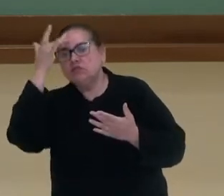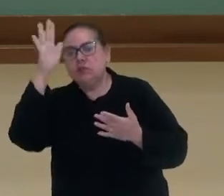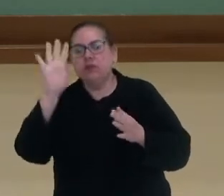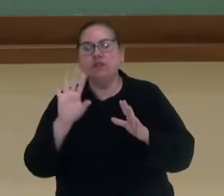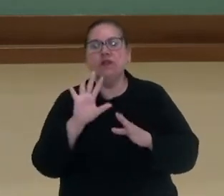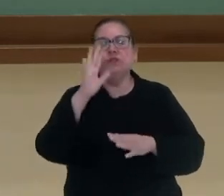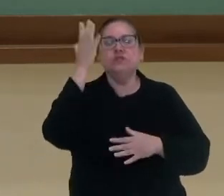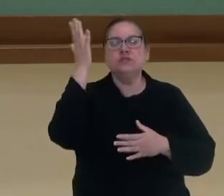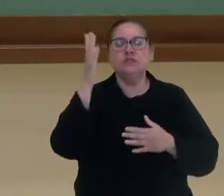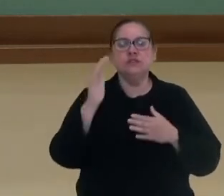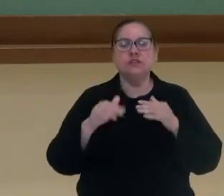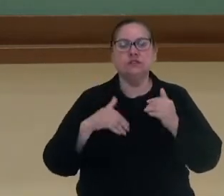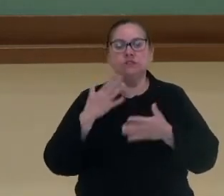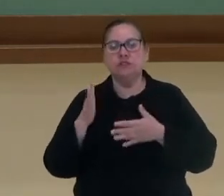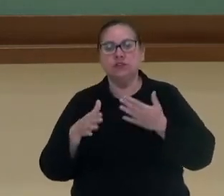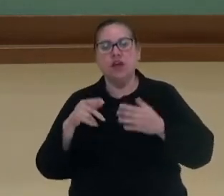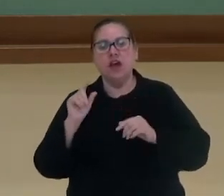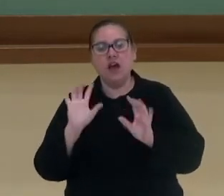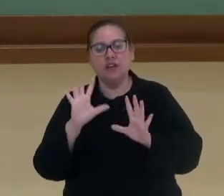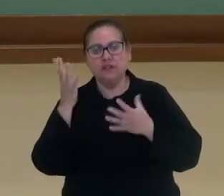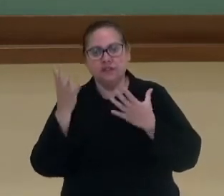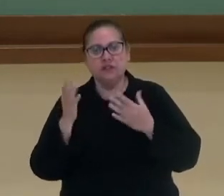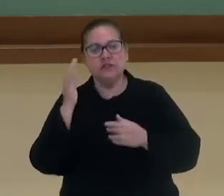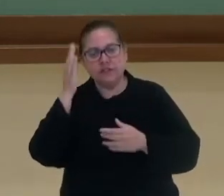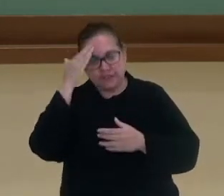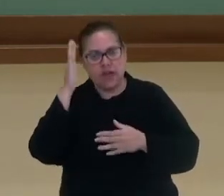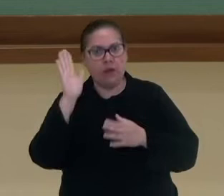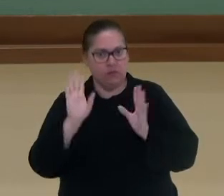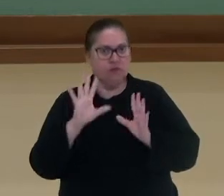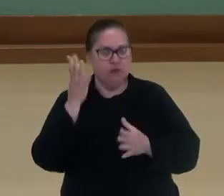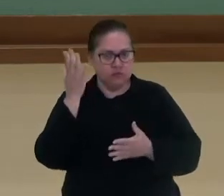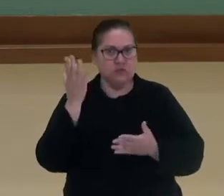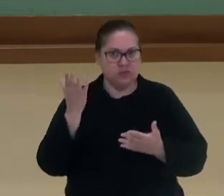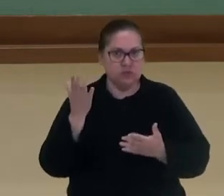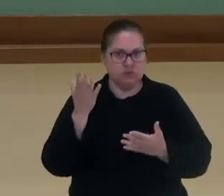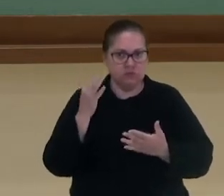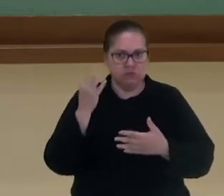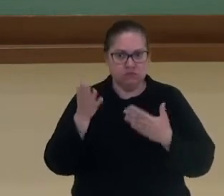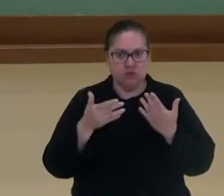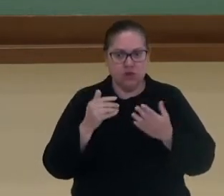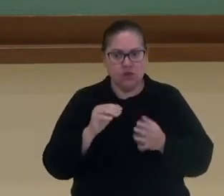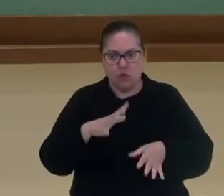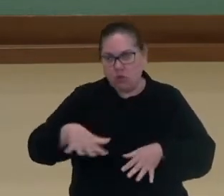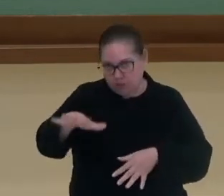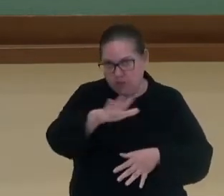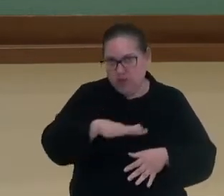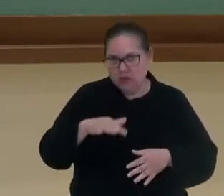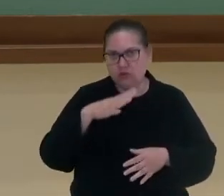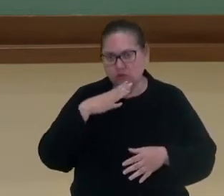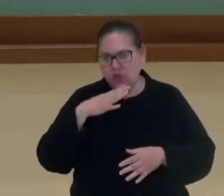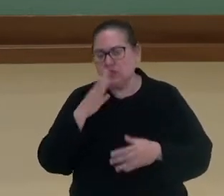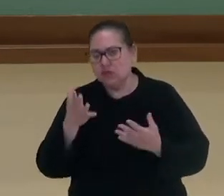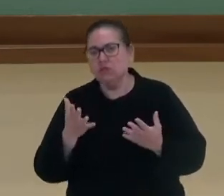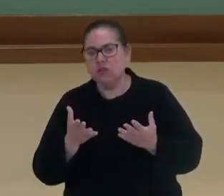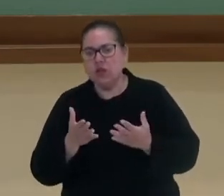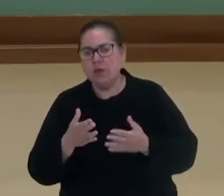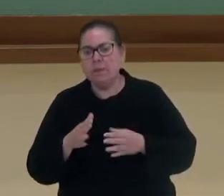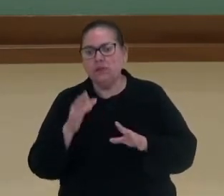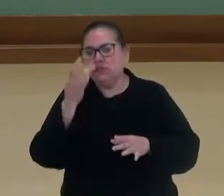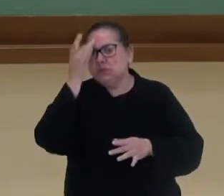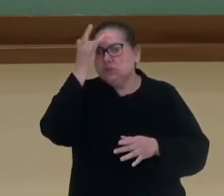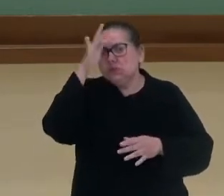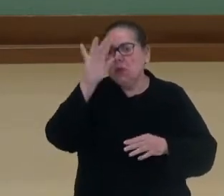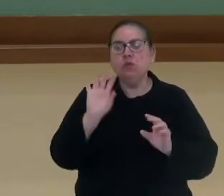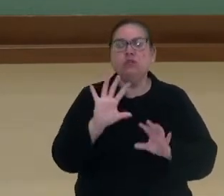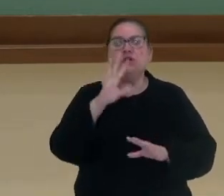imprevisibilidade ali. Então muitas vezes você até sabe o que vai o ambiente, mas é uma